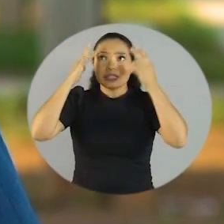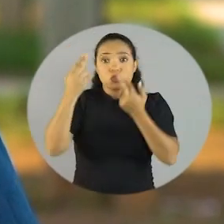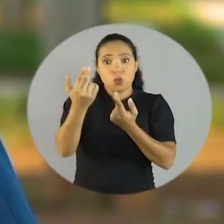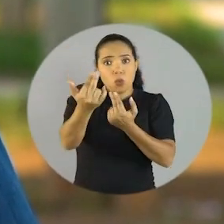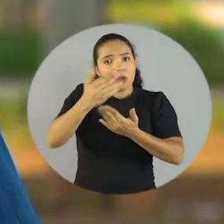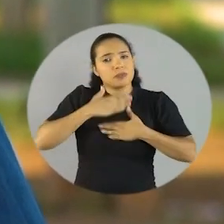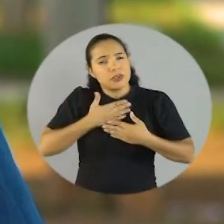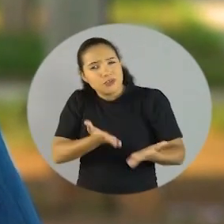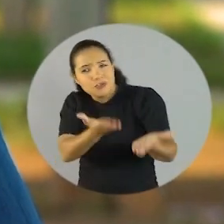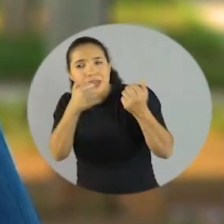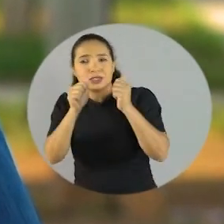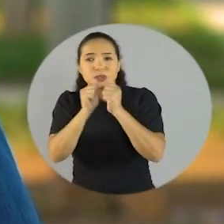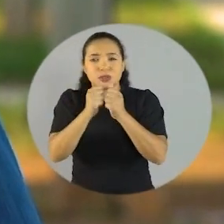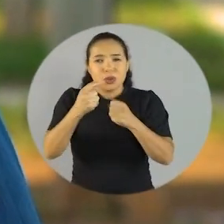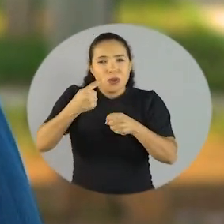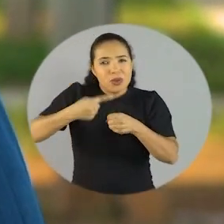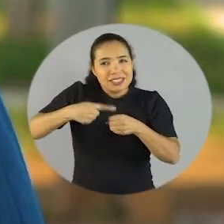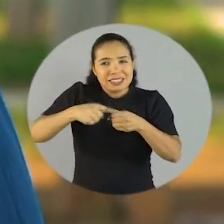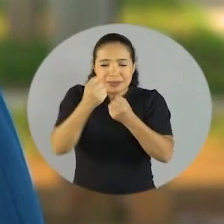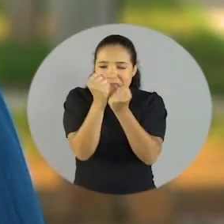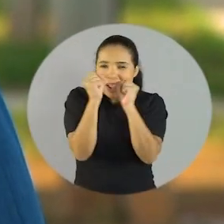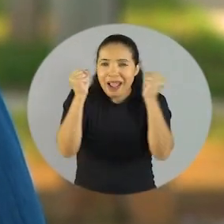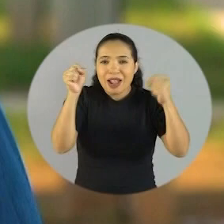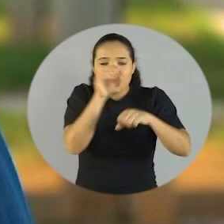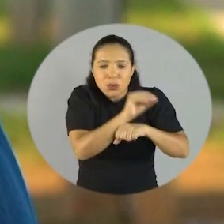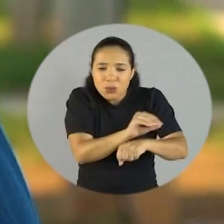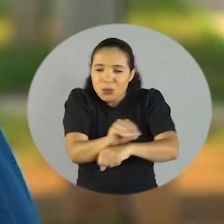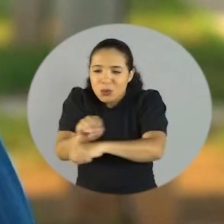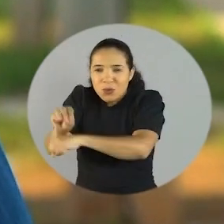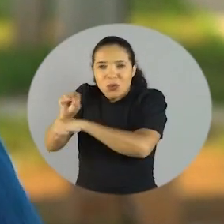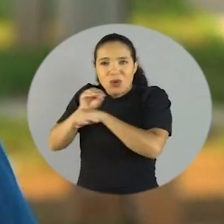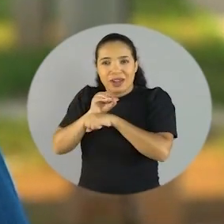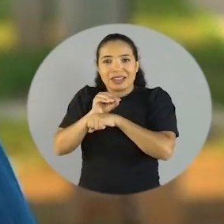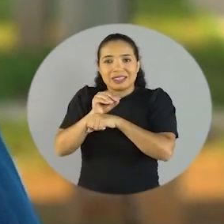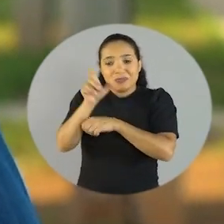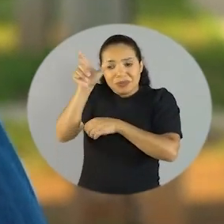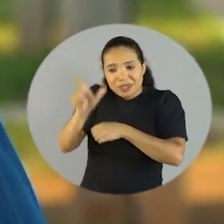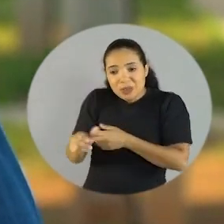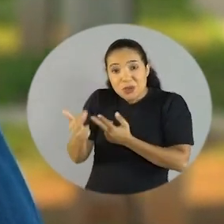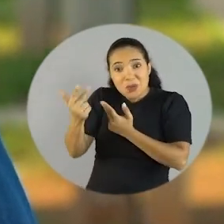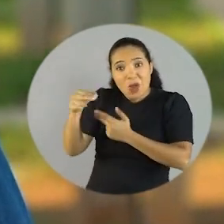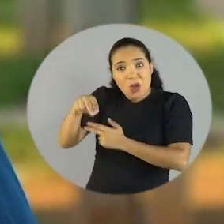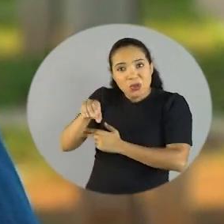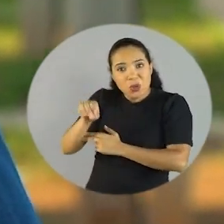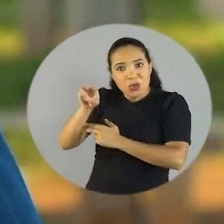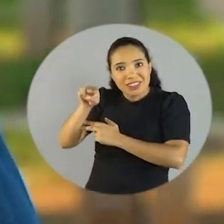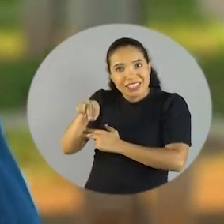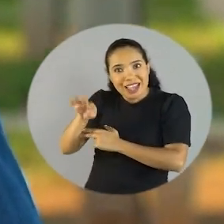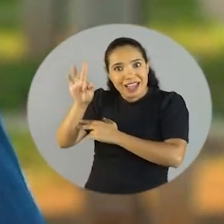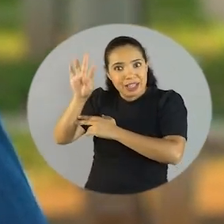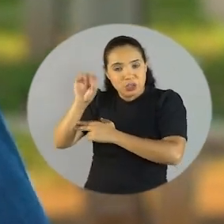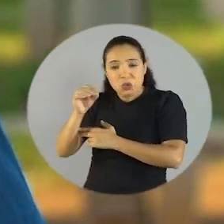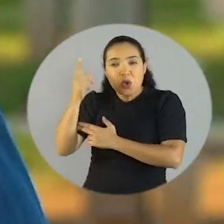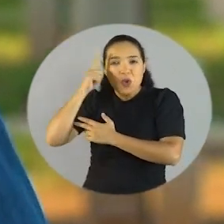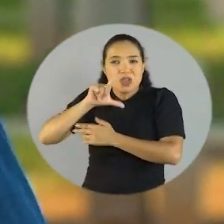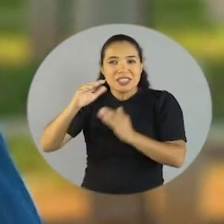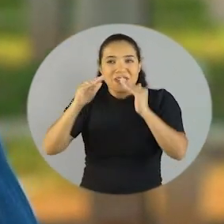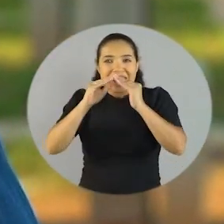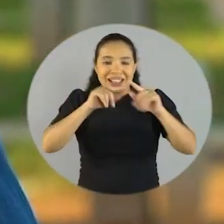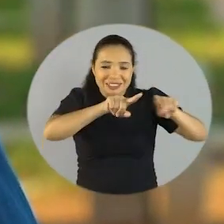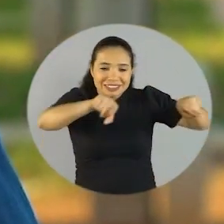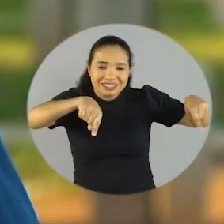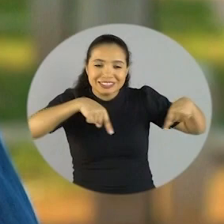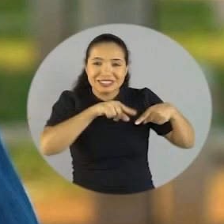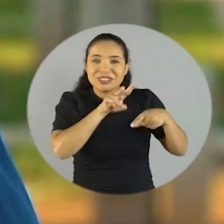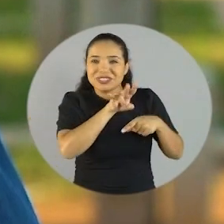pensa como eu, vamos juntos, porque tem uma cidade inteira para a gente cuidar. Gente como o seu Nonato, que acabou de ganhar uma